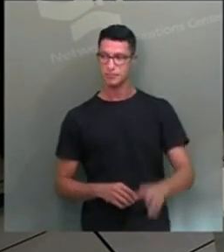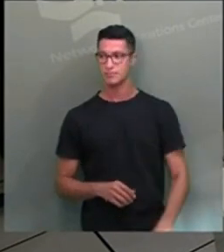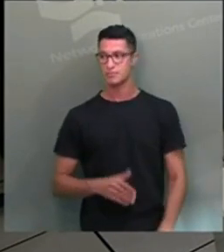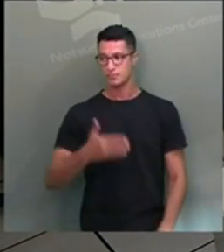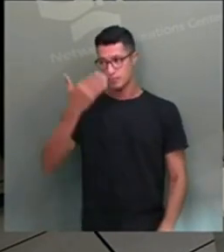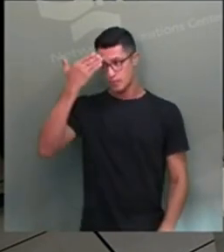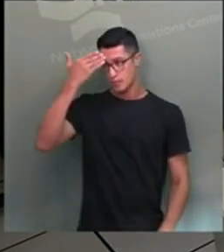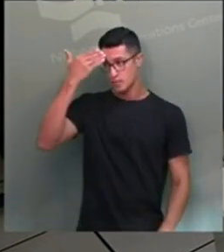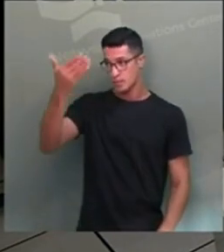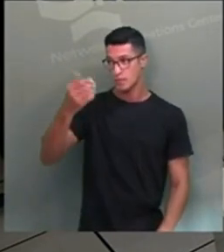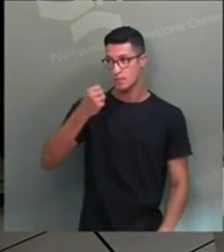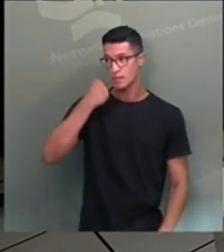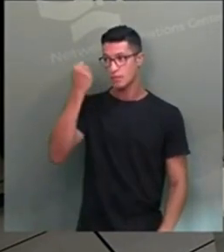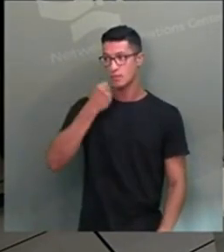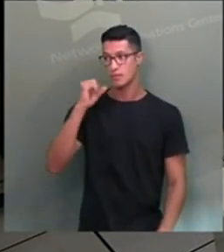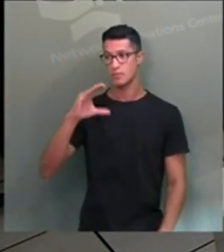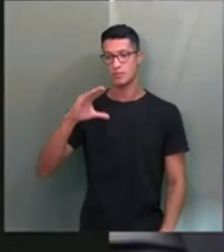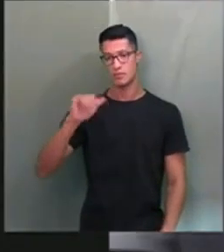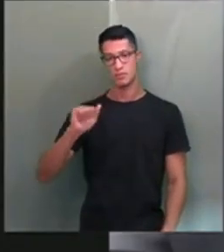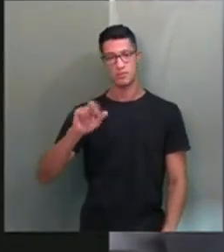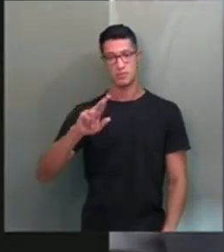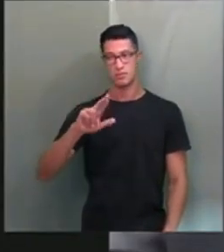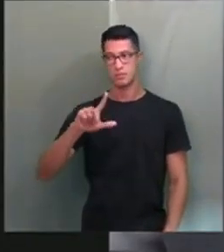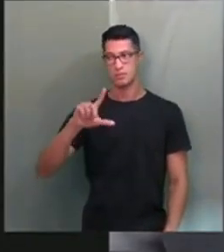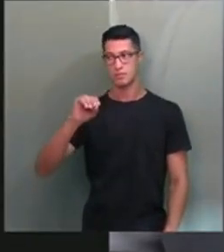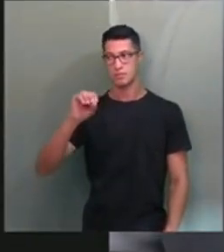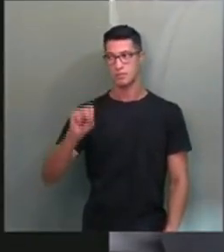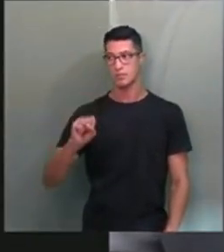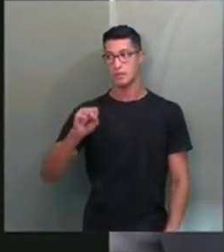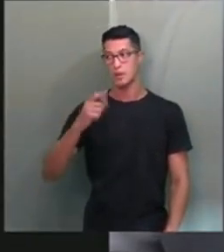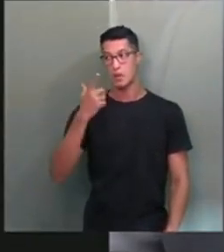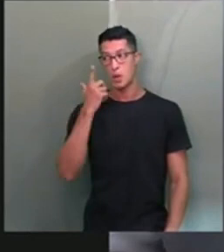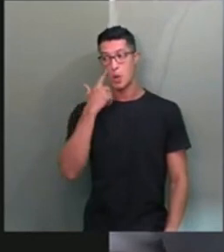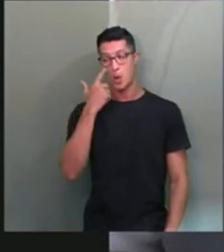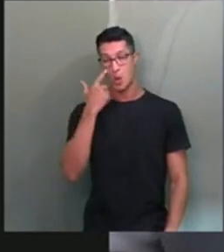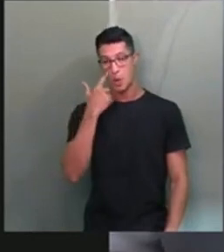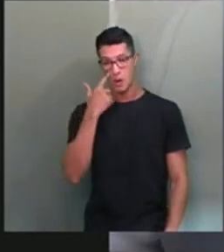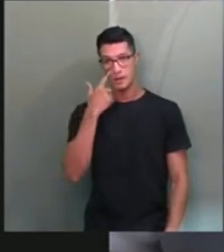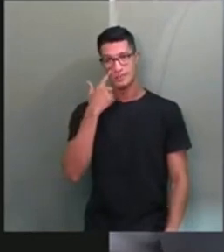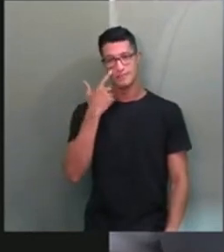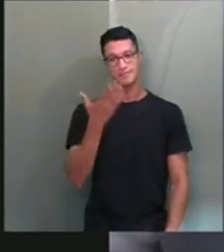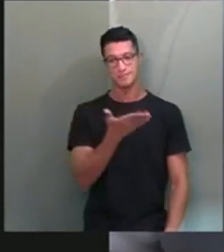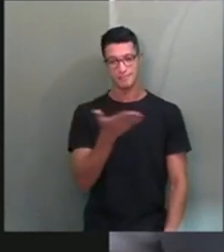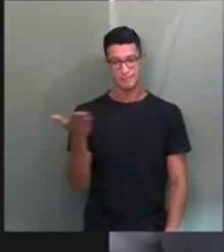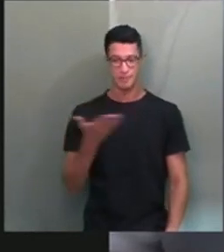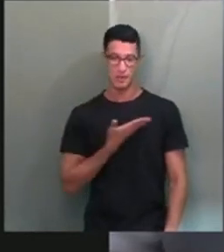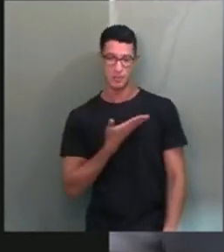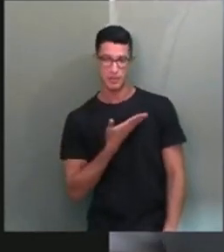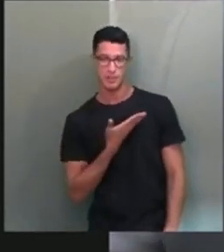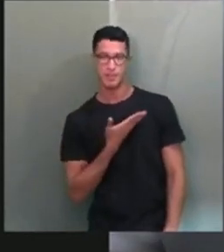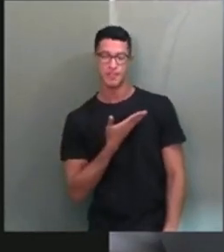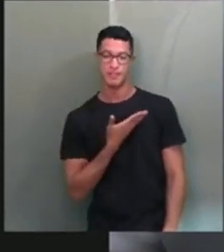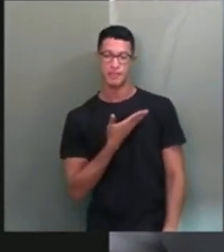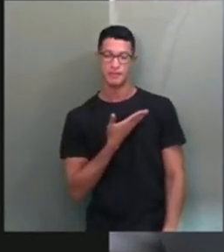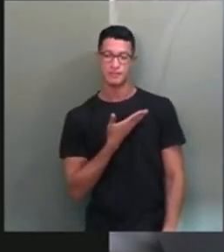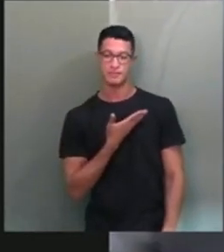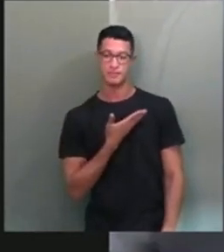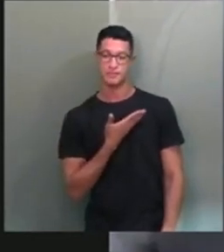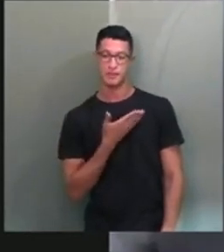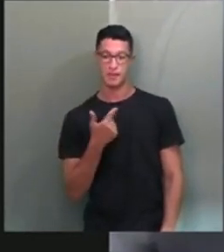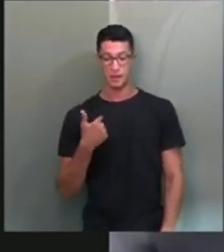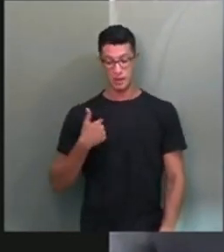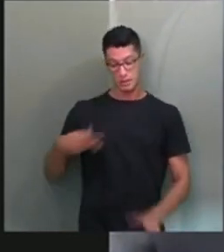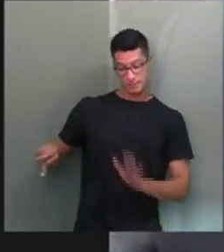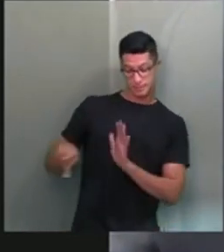senador Carlos Viana. Muito obrigado. Olha, senador e prezados amigos, como oriundo